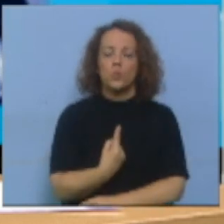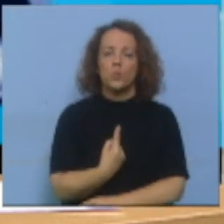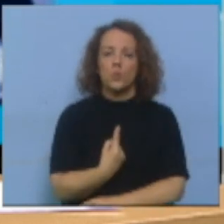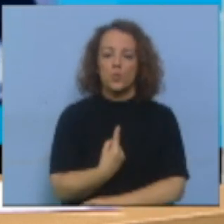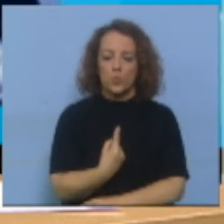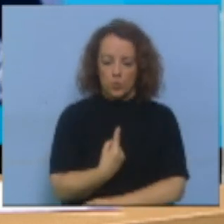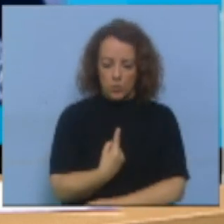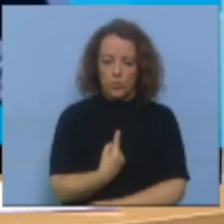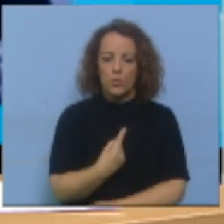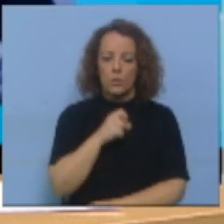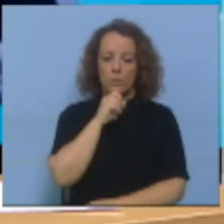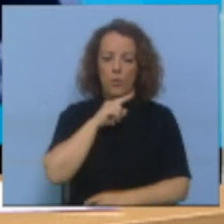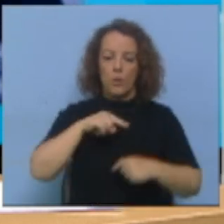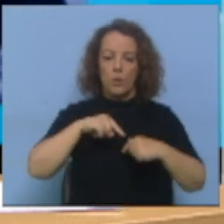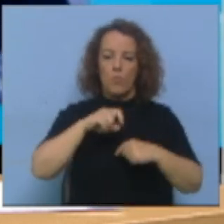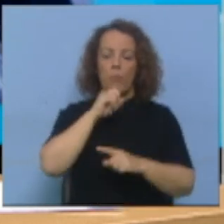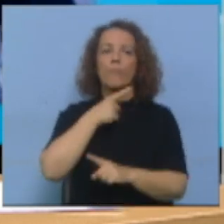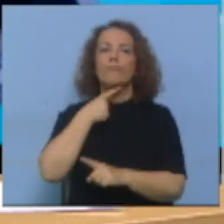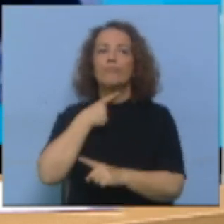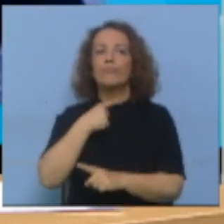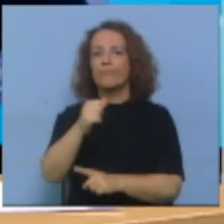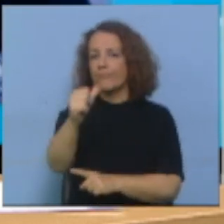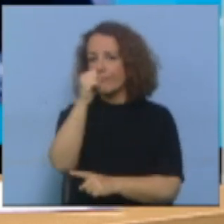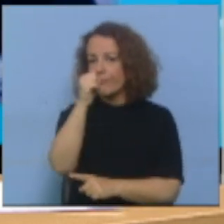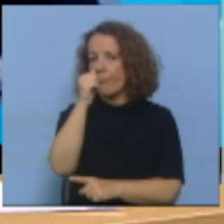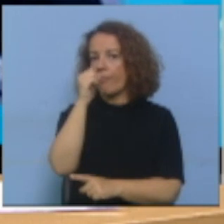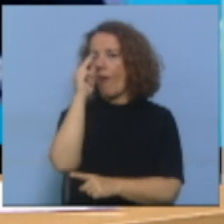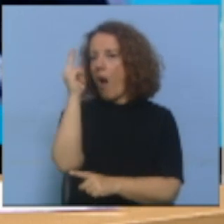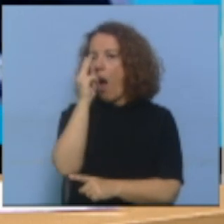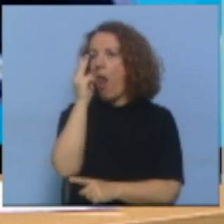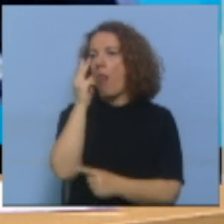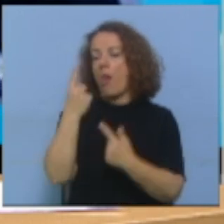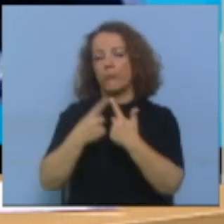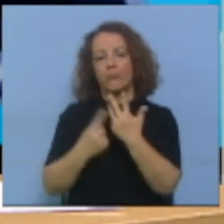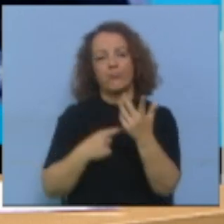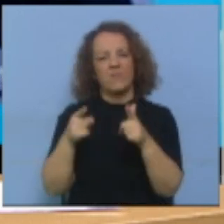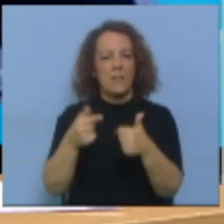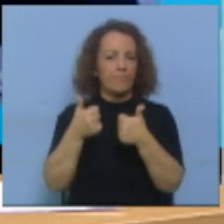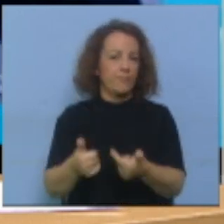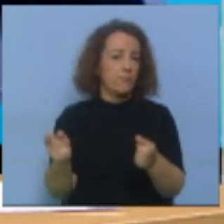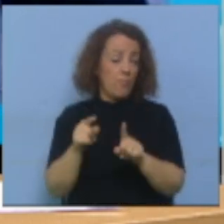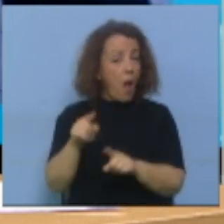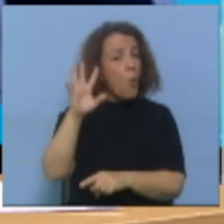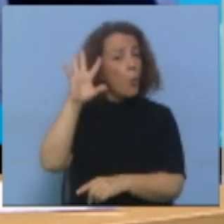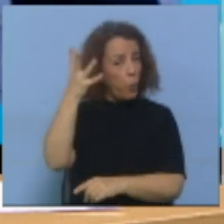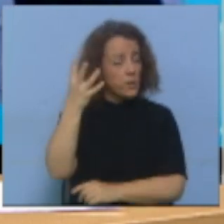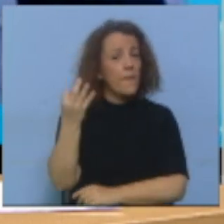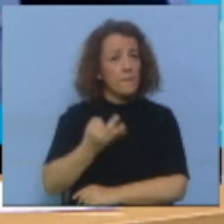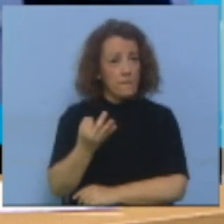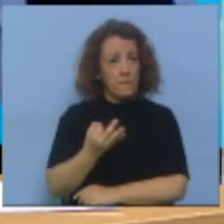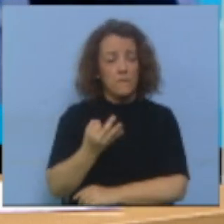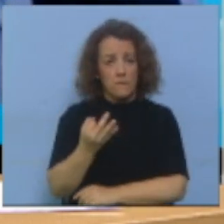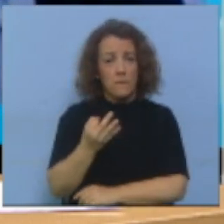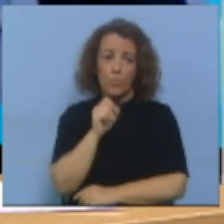encaminha-se por uma situação de álcool, dependência, por aí adiante. Isso é terrível e infelizmente aconteceu. E se calhar